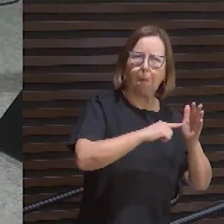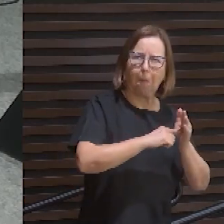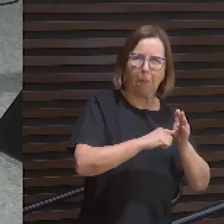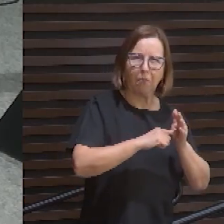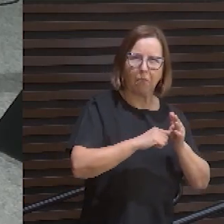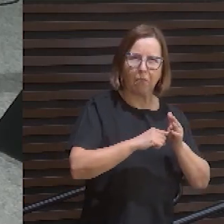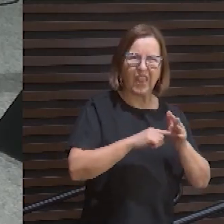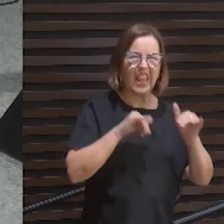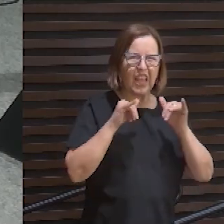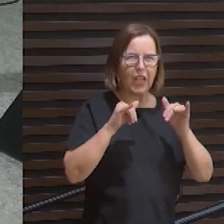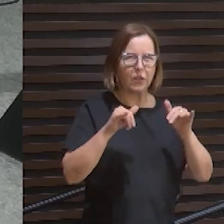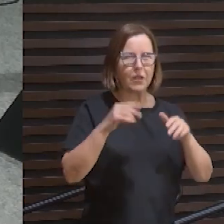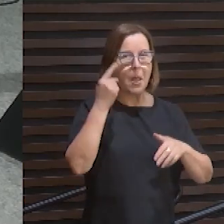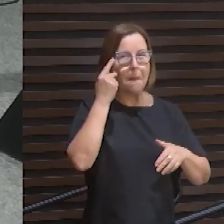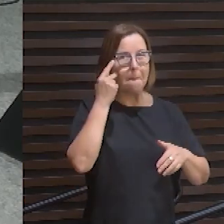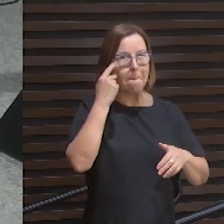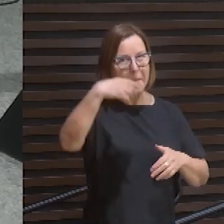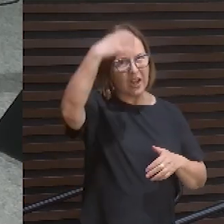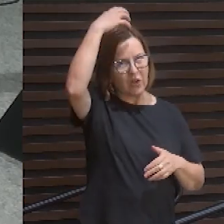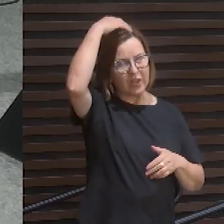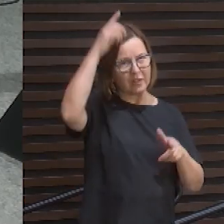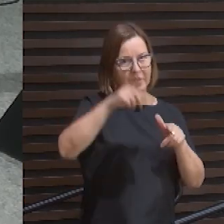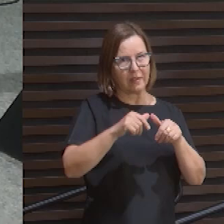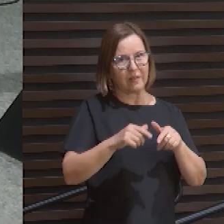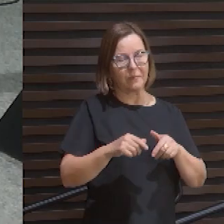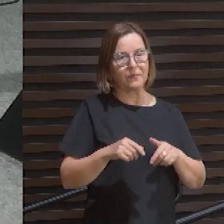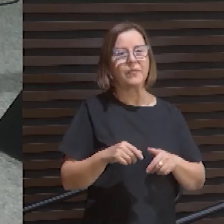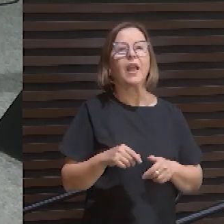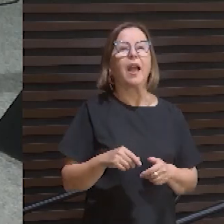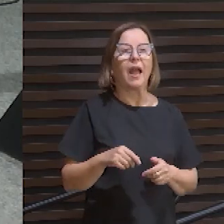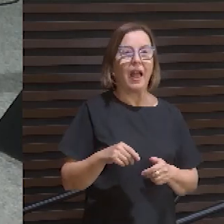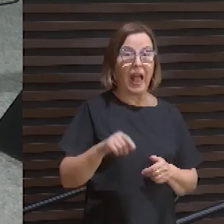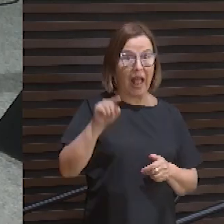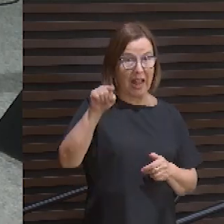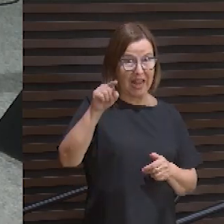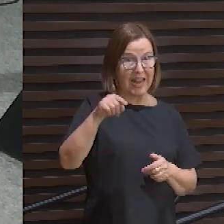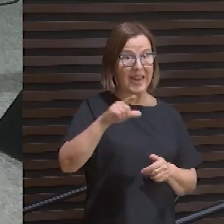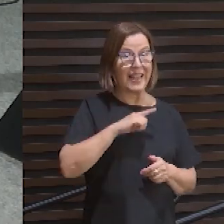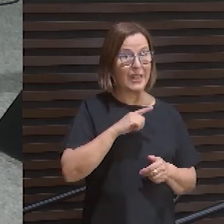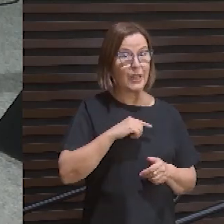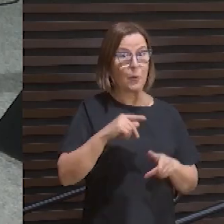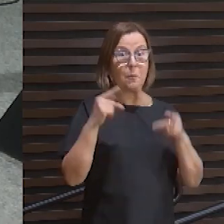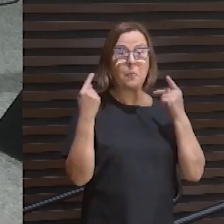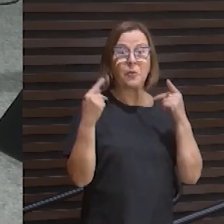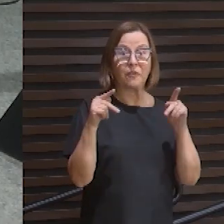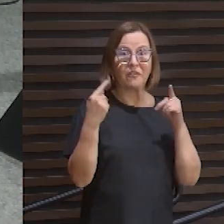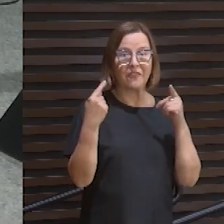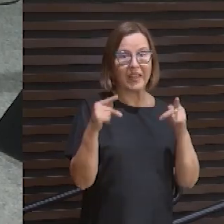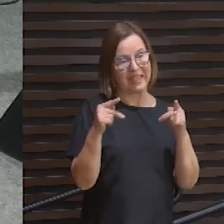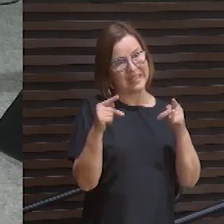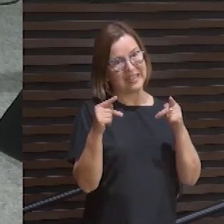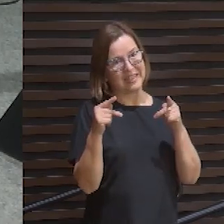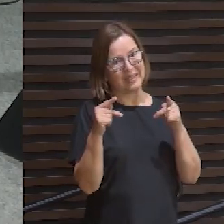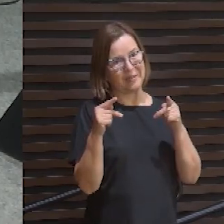Israel. Aí eles disseram, não, lá tem um rei, tem um profeta